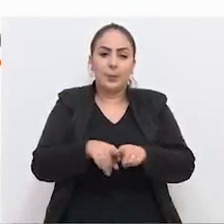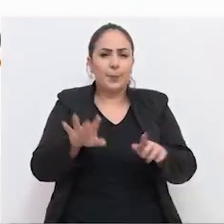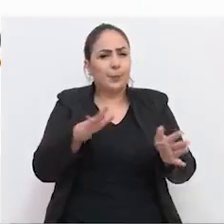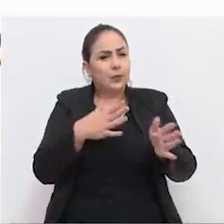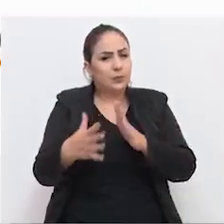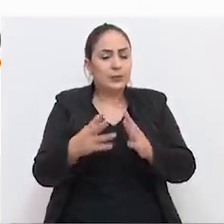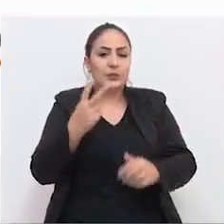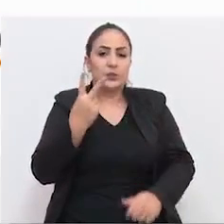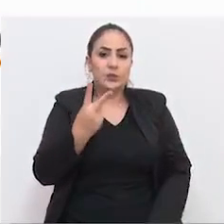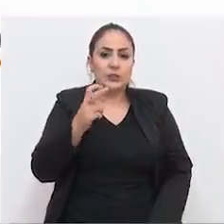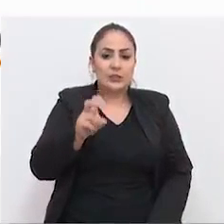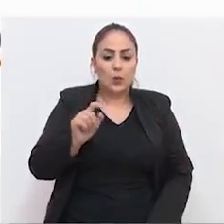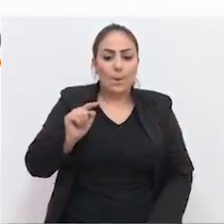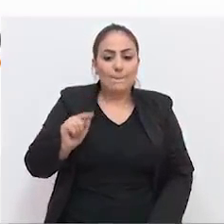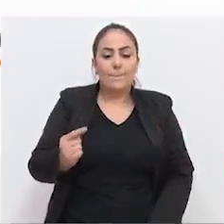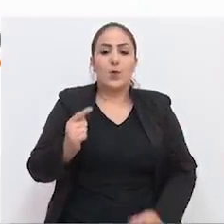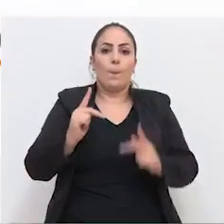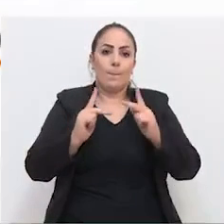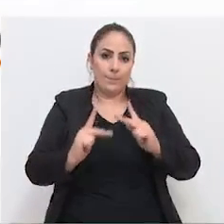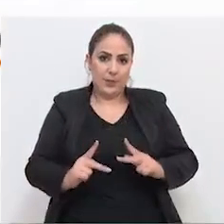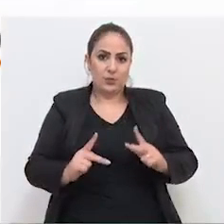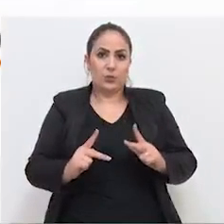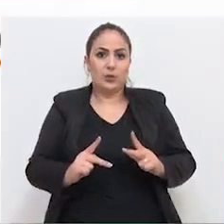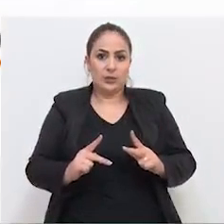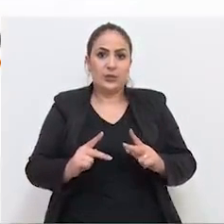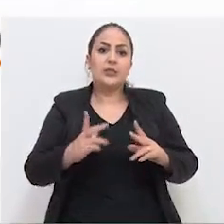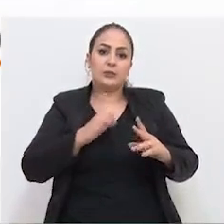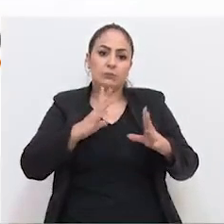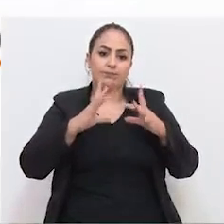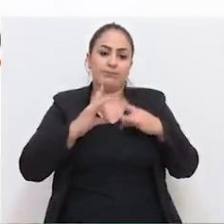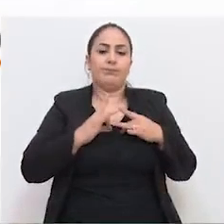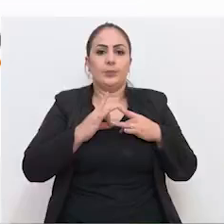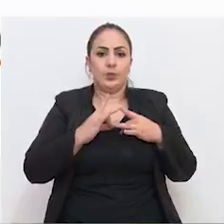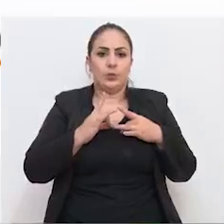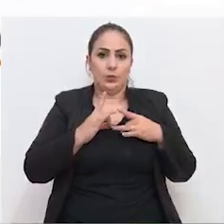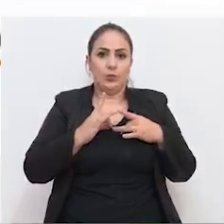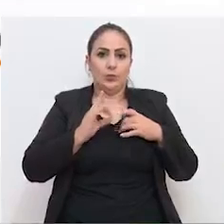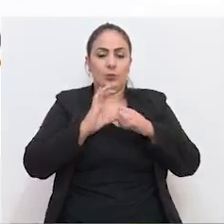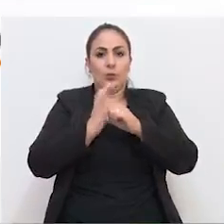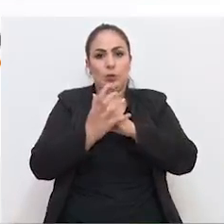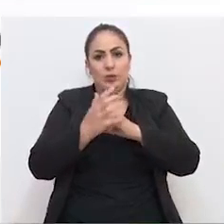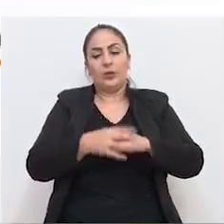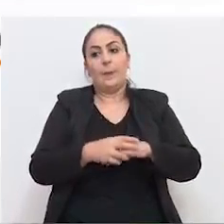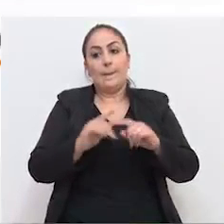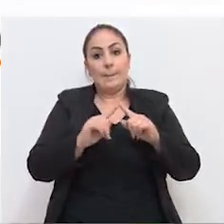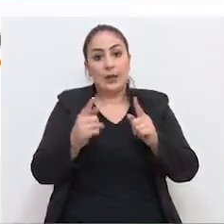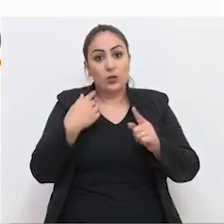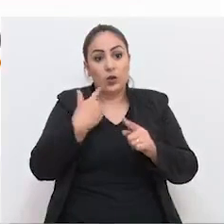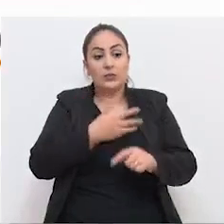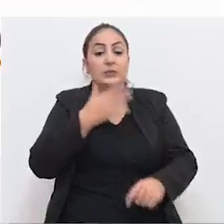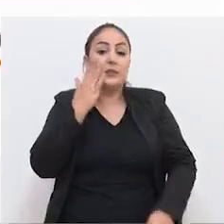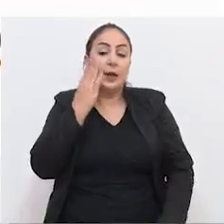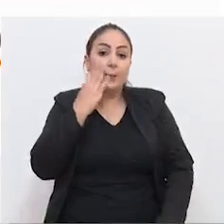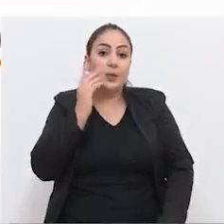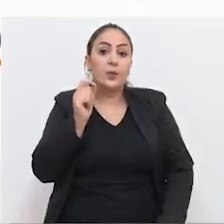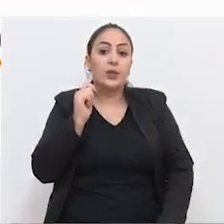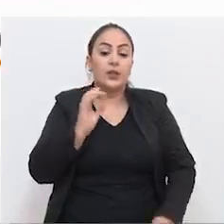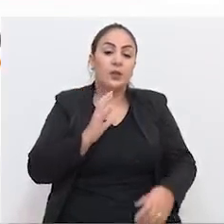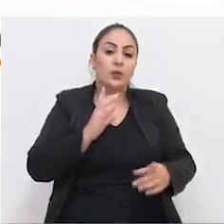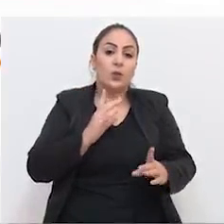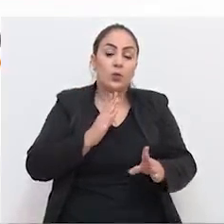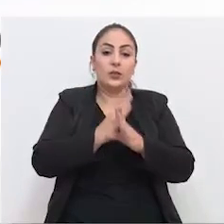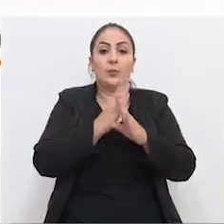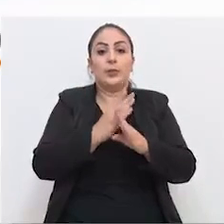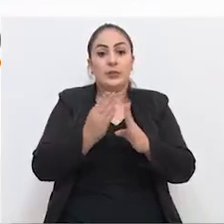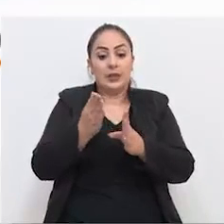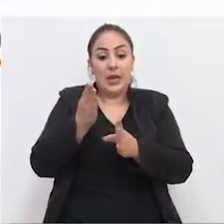de cerca de 25 mil pessoas com anticorpos no Rio Grande do Sul. Para a gente recapitular o que